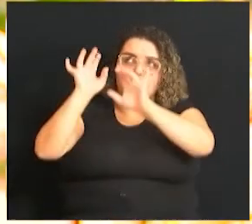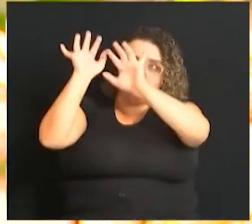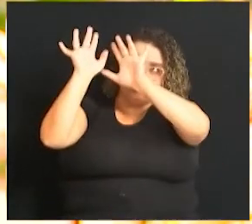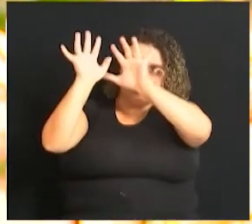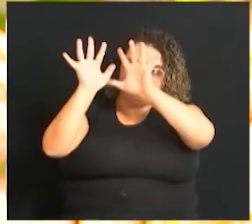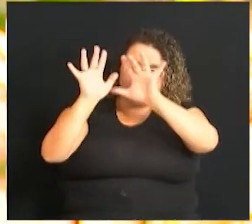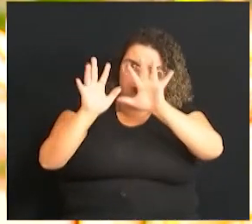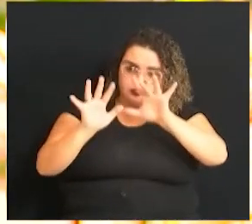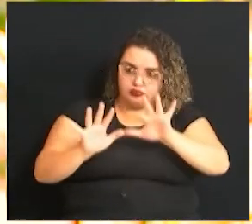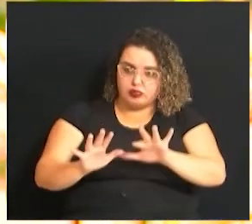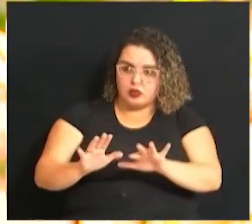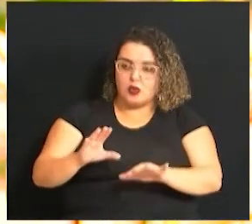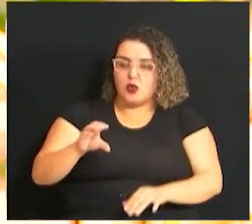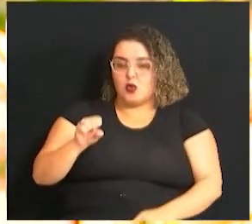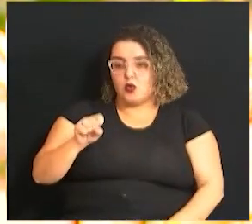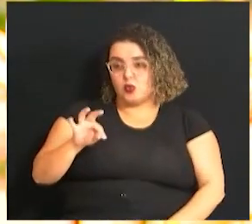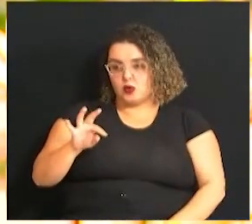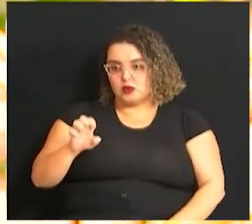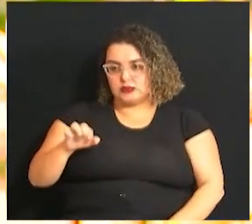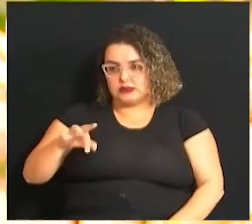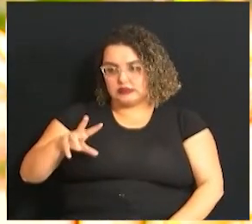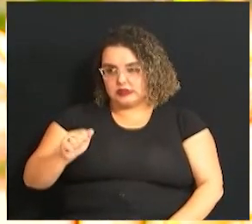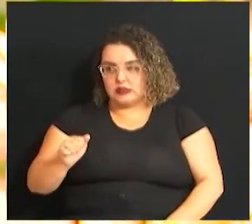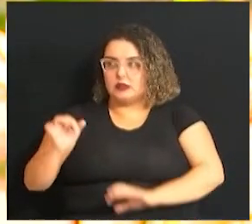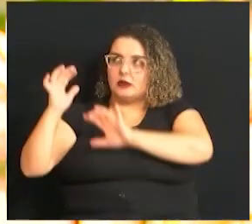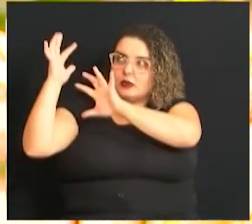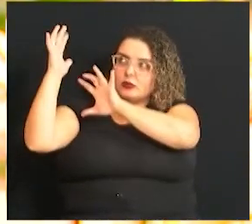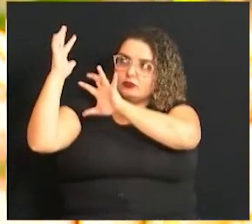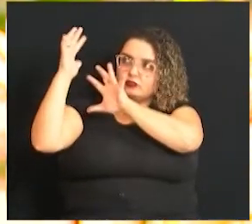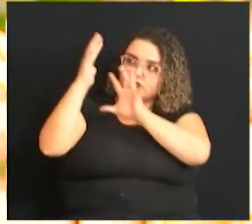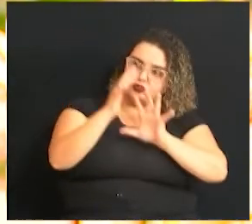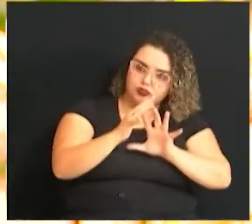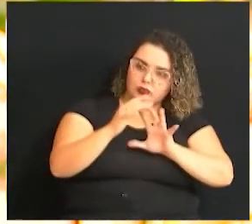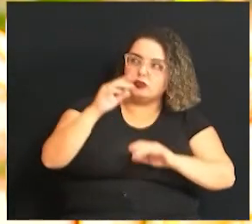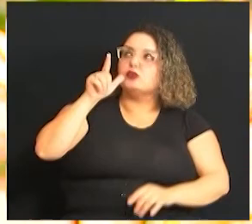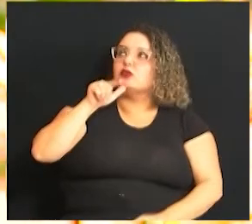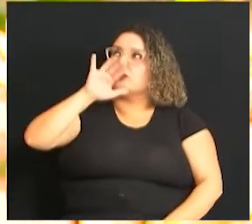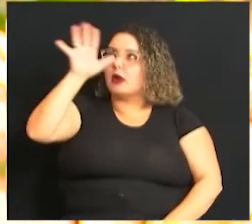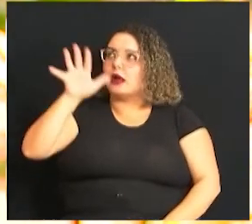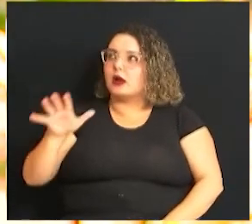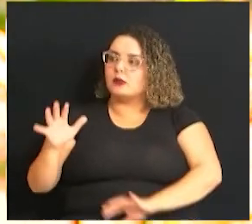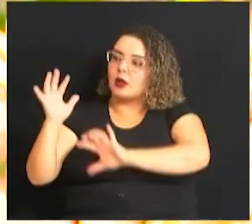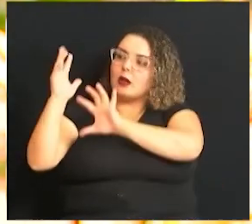Nossa ocupação foi principalmente costeira para a interiorização, né?